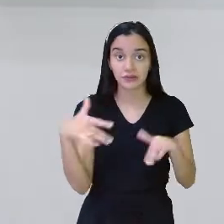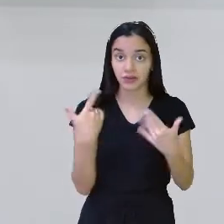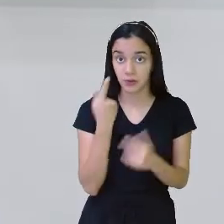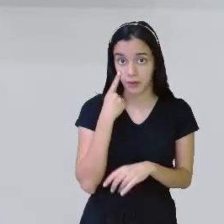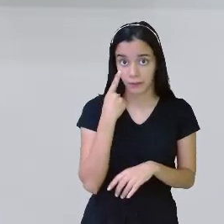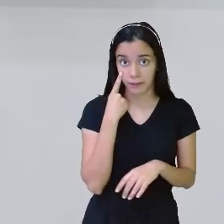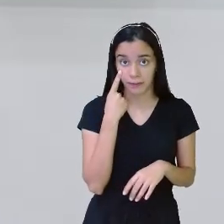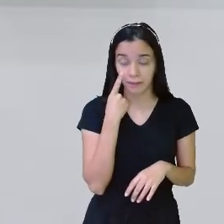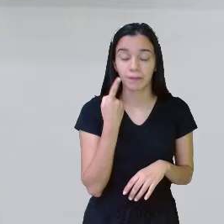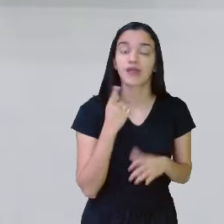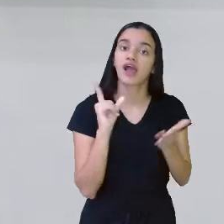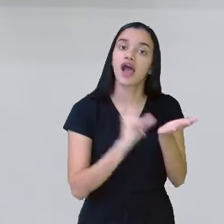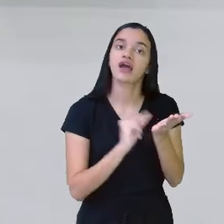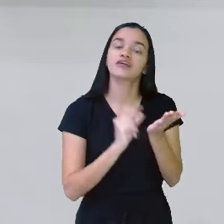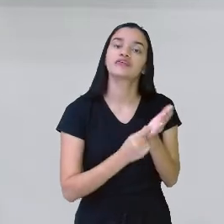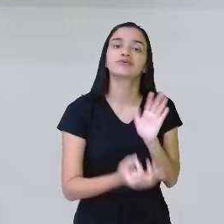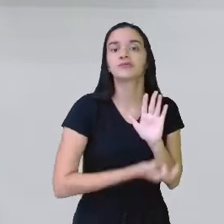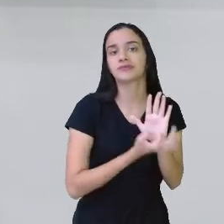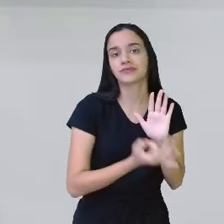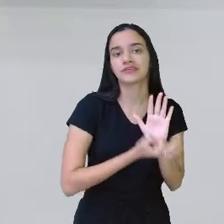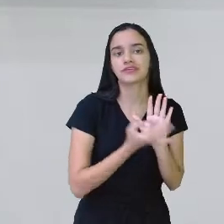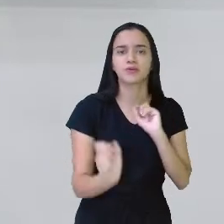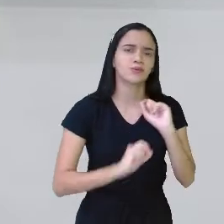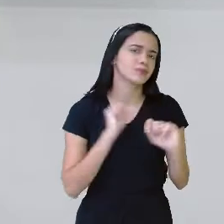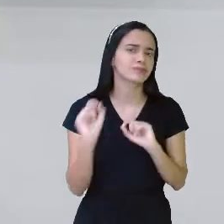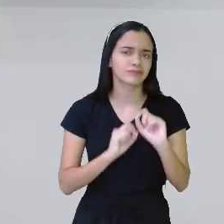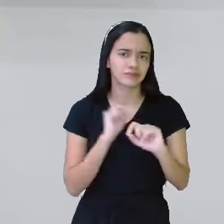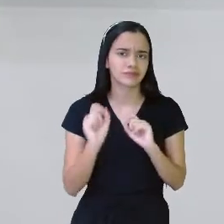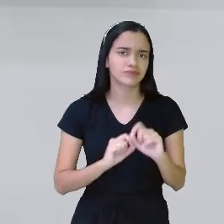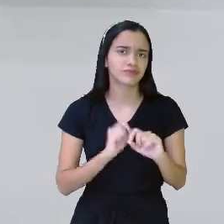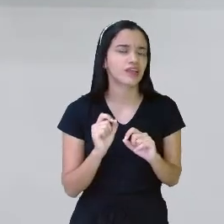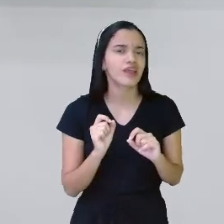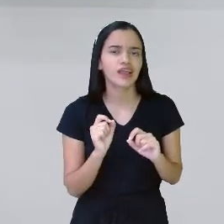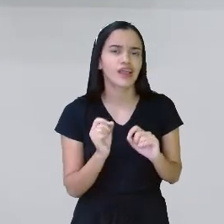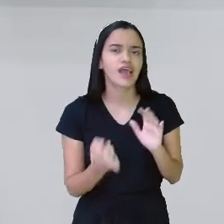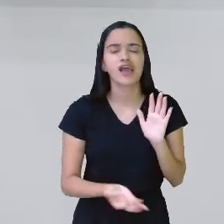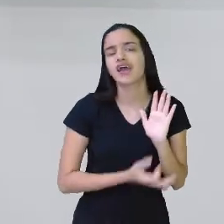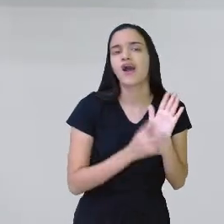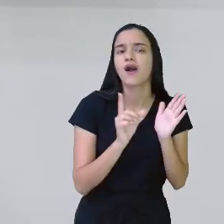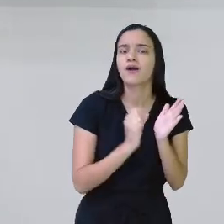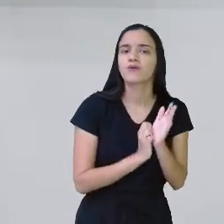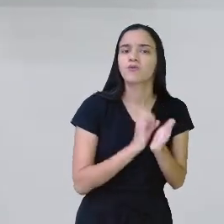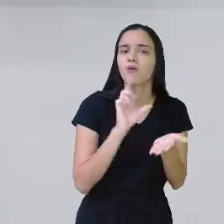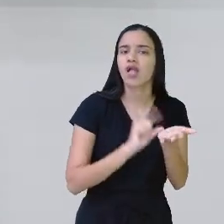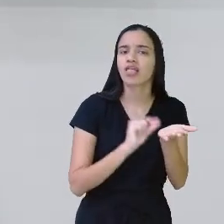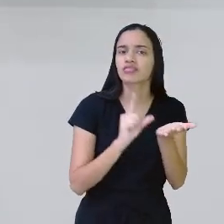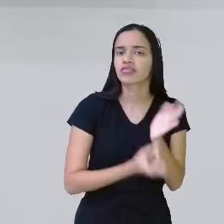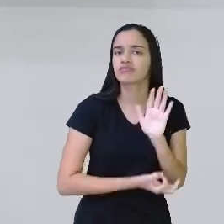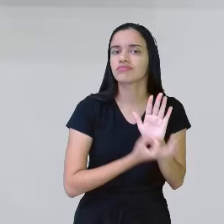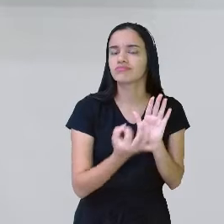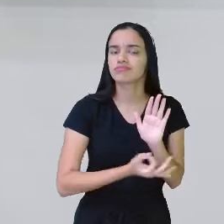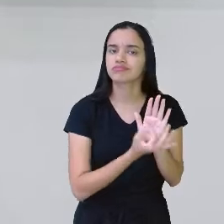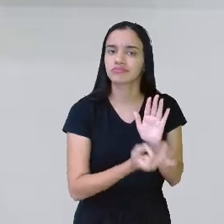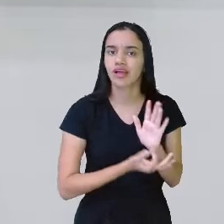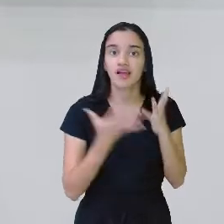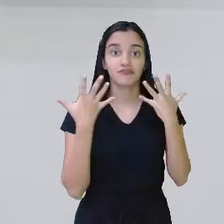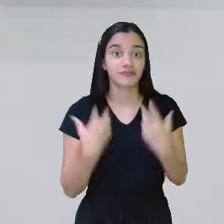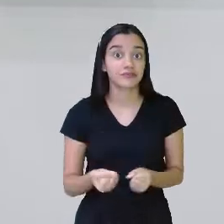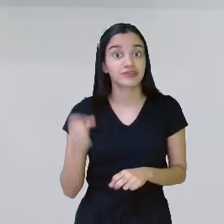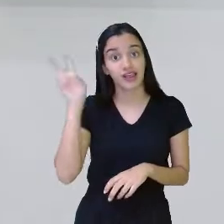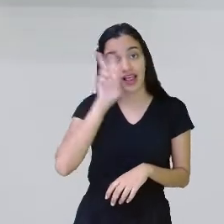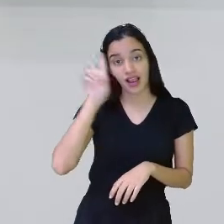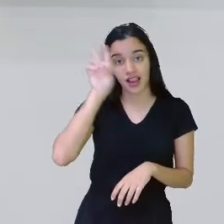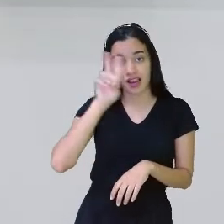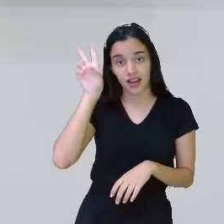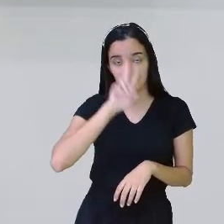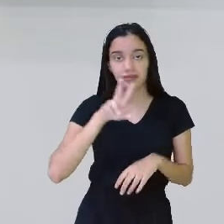ó, artigo de opinião. O que é um artigo de opinião? Que danado é um artigo de opinião? Vamos relembrar. Vou pedir